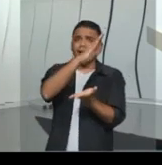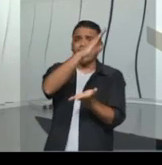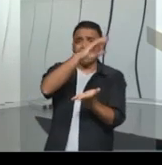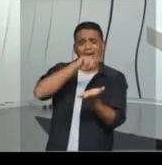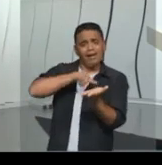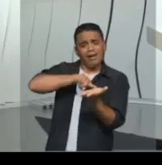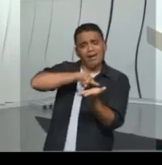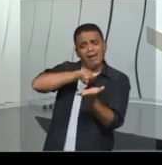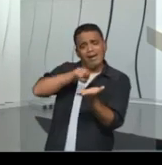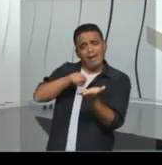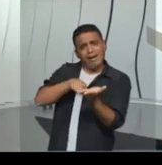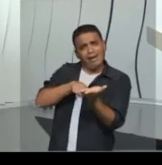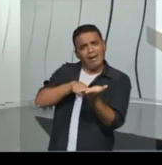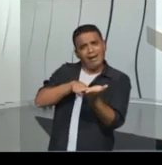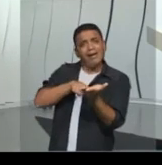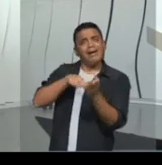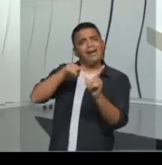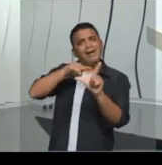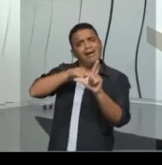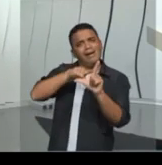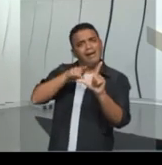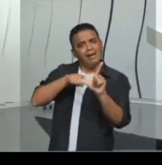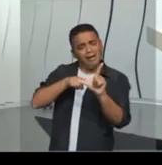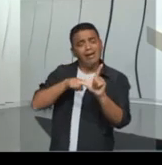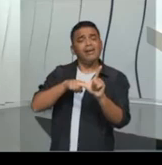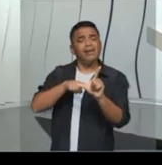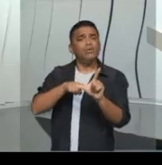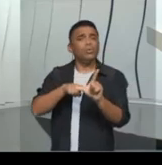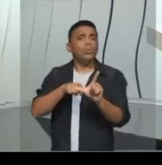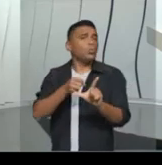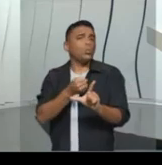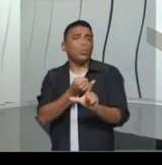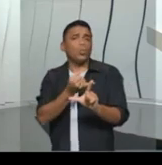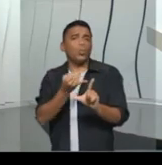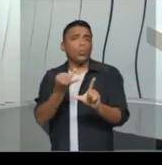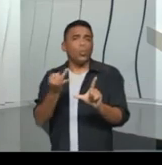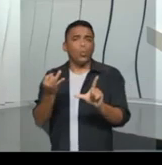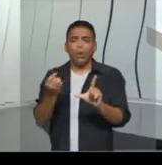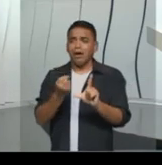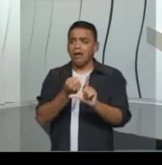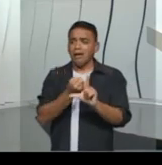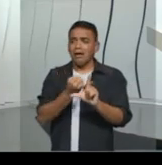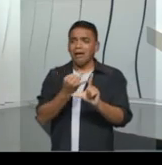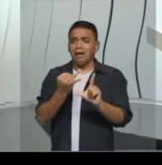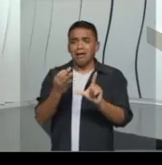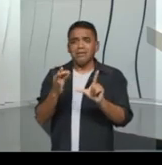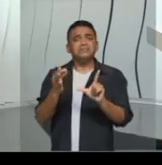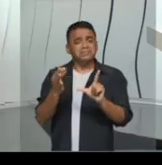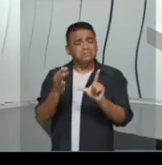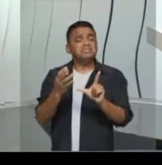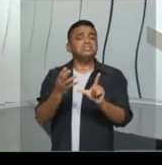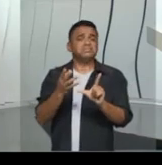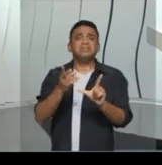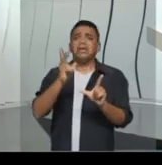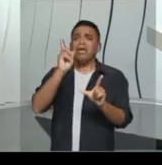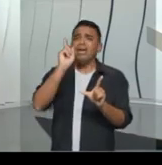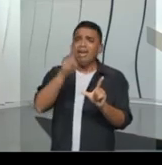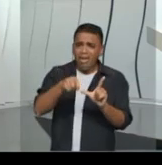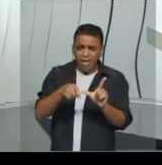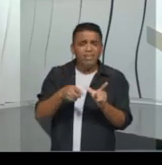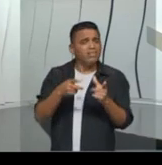ângulo refletido. Os valores serão idênticos.